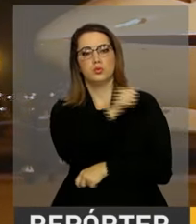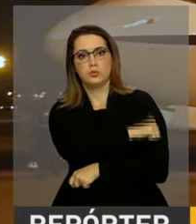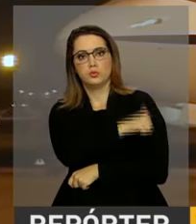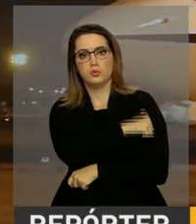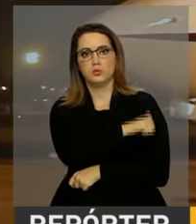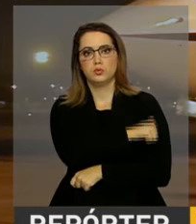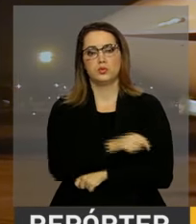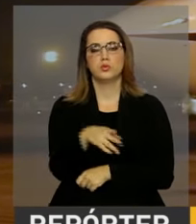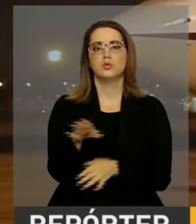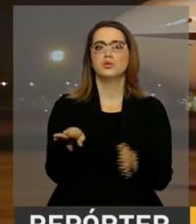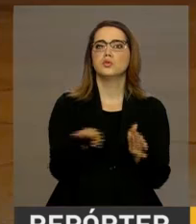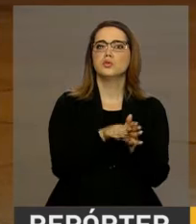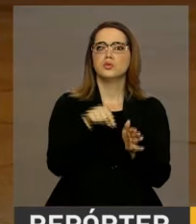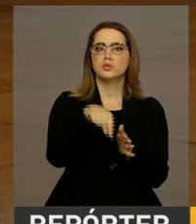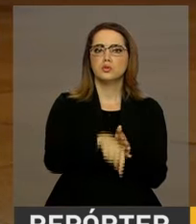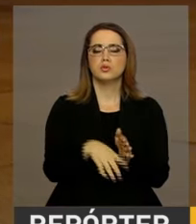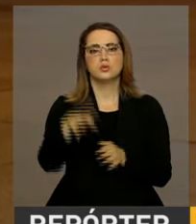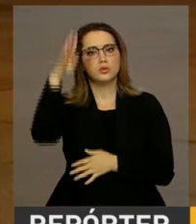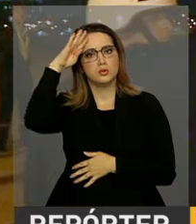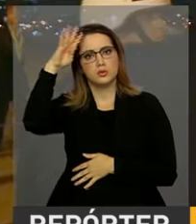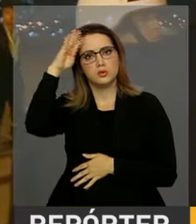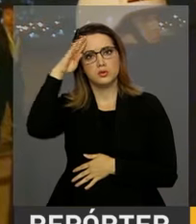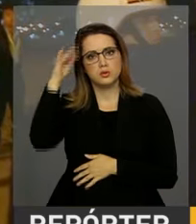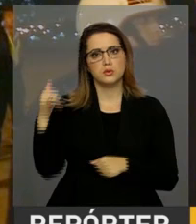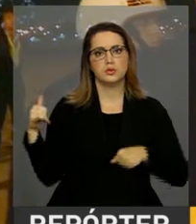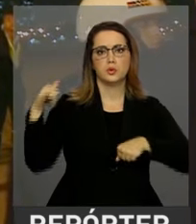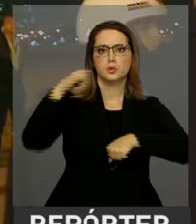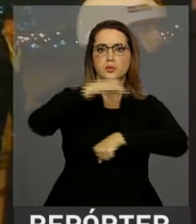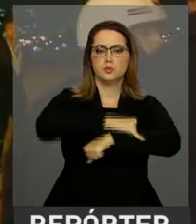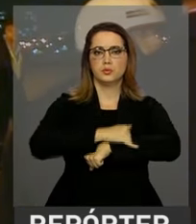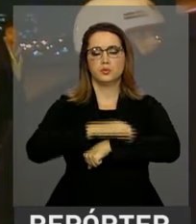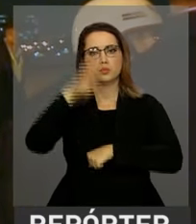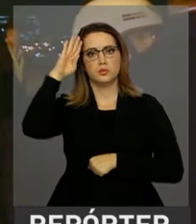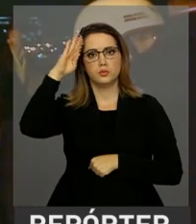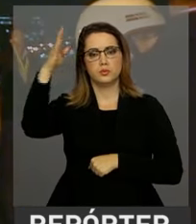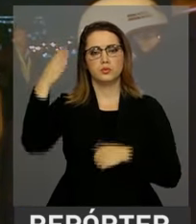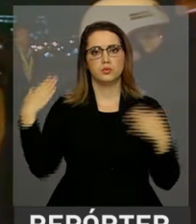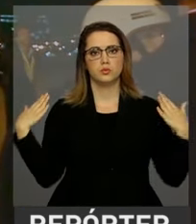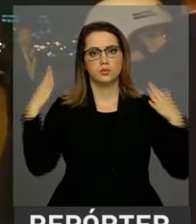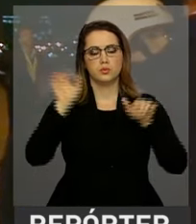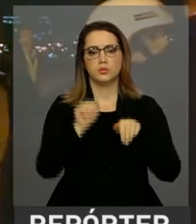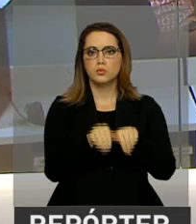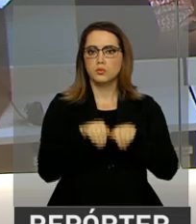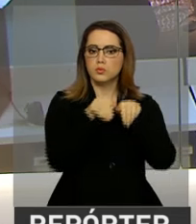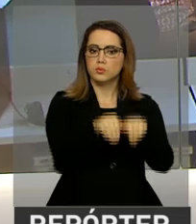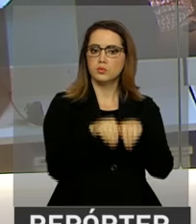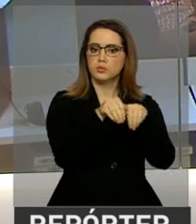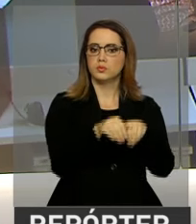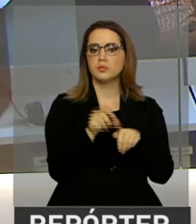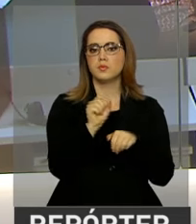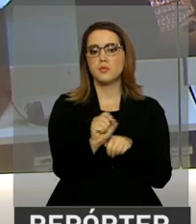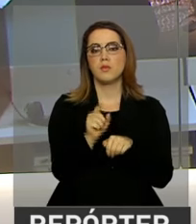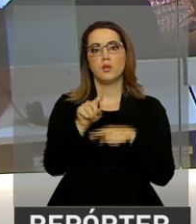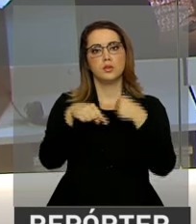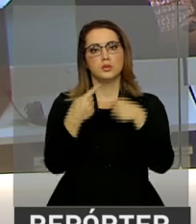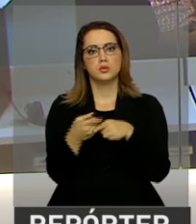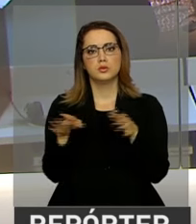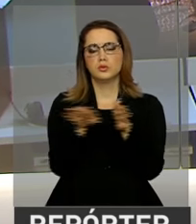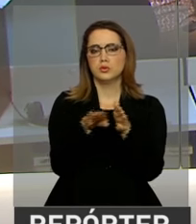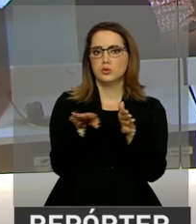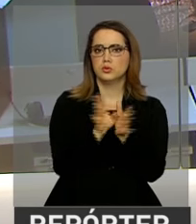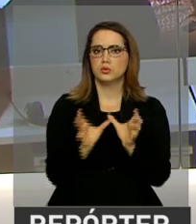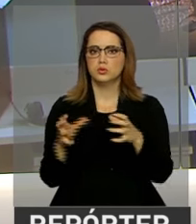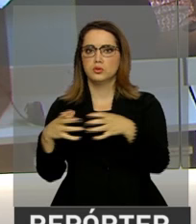desembarcaram na madrugada desta quarta-feira a bordo do avião da Força Aérea Australiana. Outras comitivas que vão chegar à